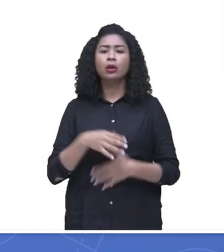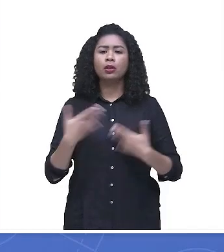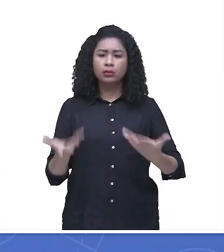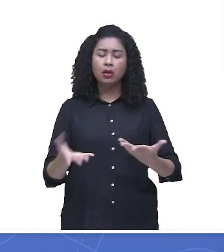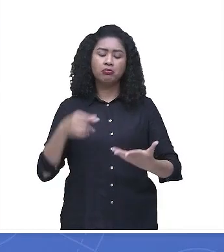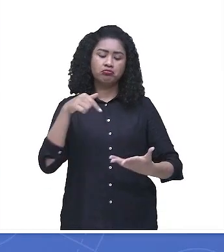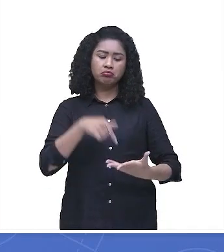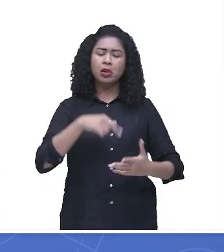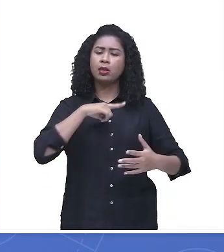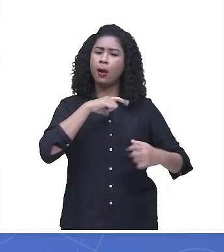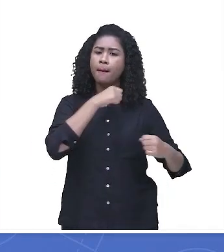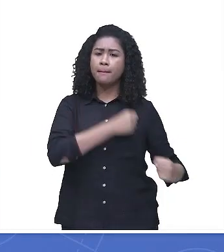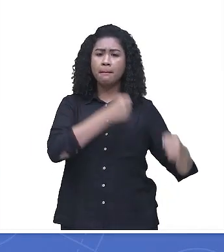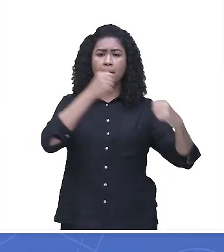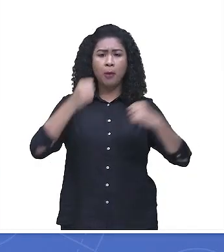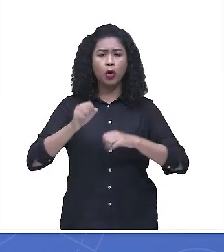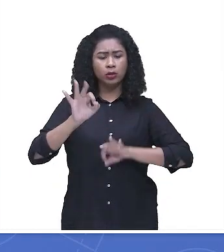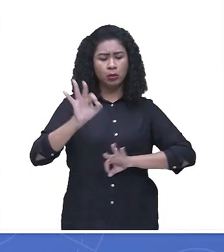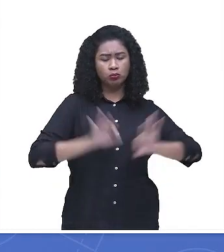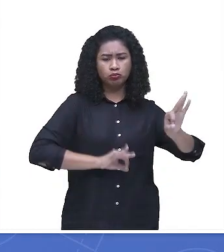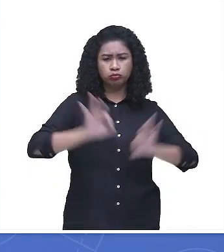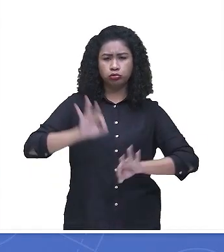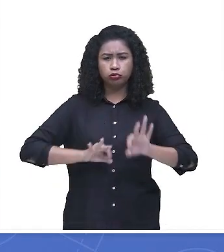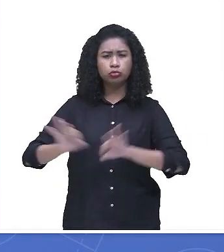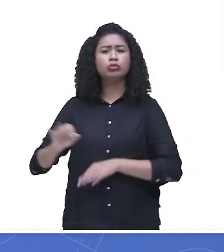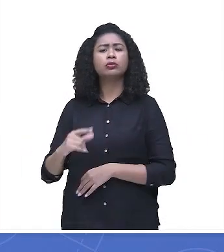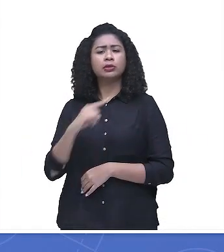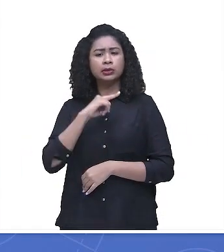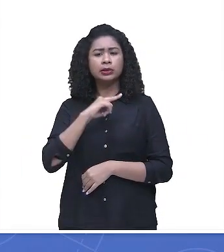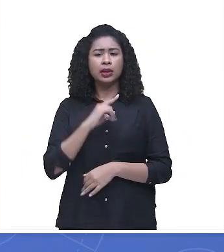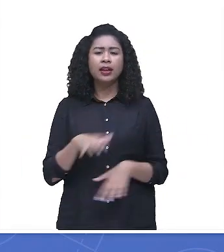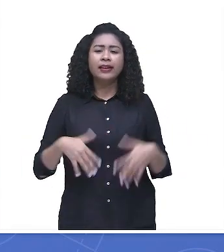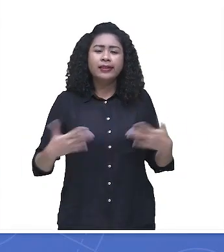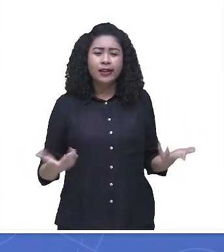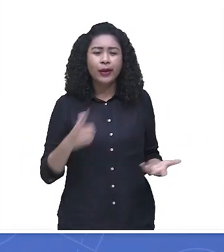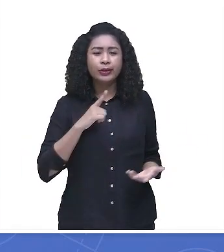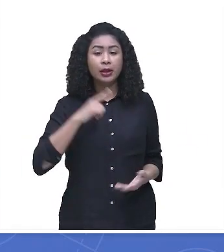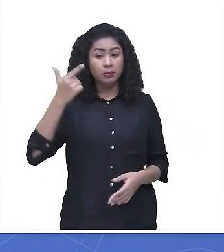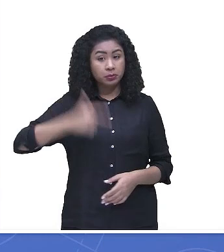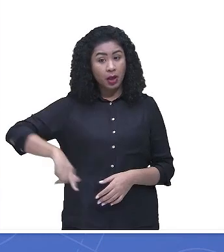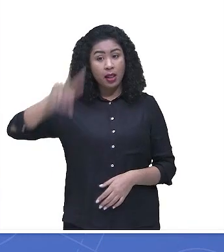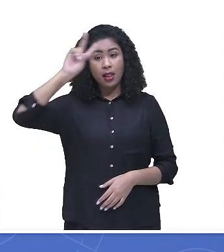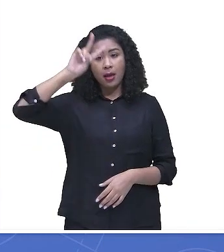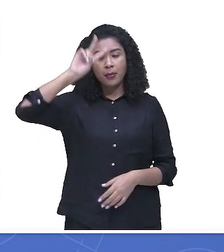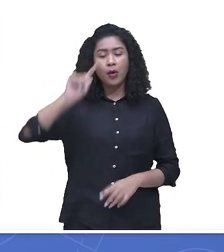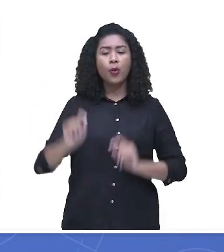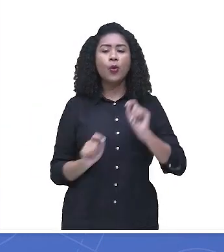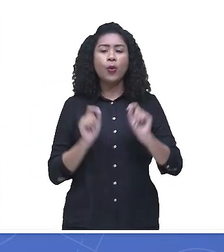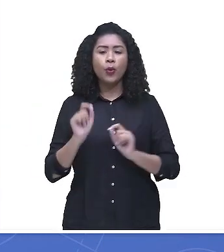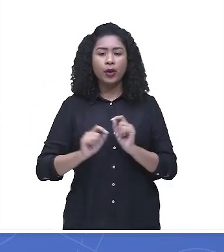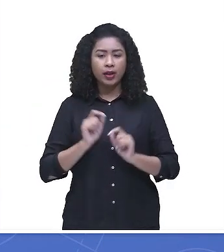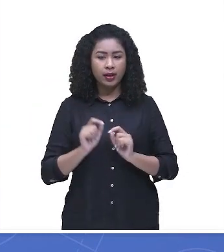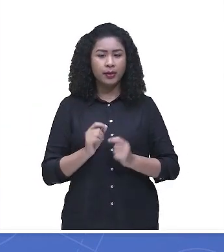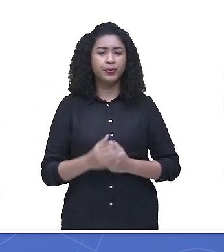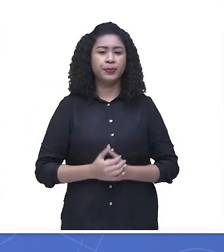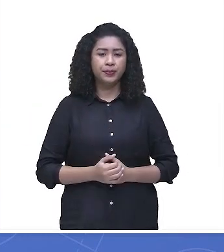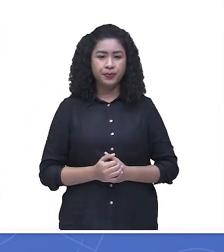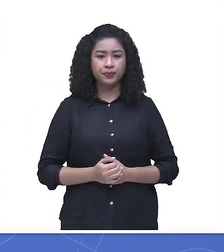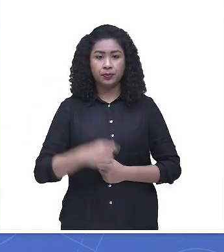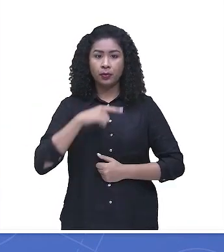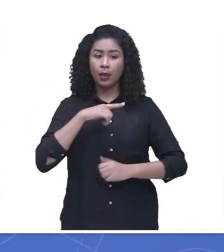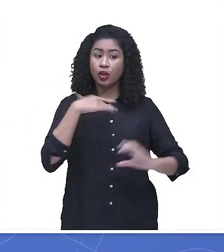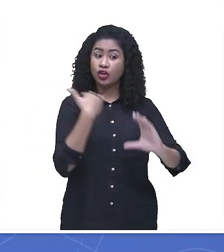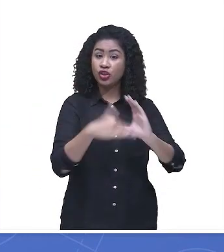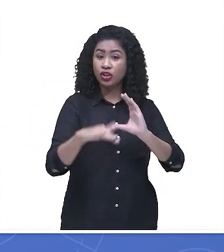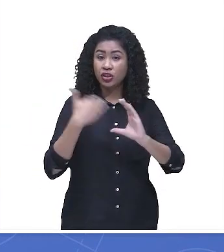poder centralizado, certo? Então, temos aqui, ó, lembrando, mais uma vez, reforçando aqui os meus colegas de história, que o chat é